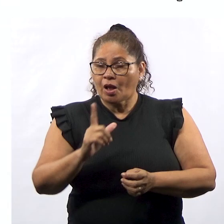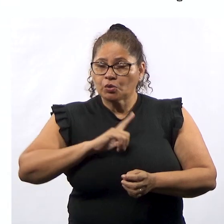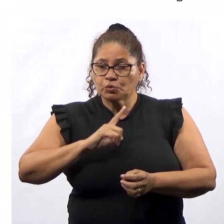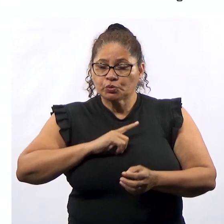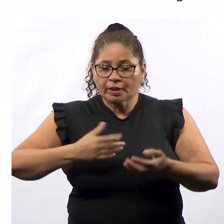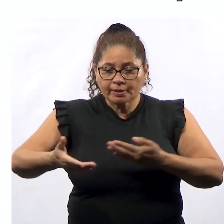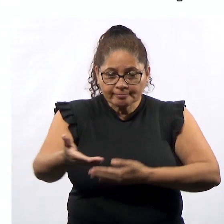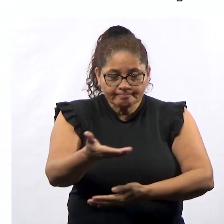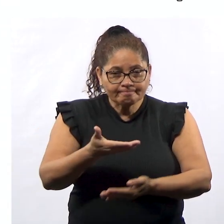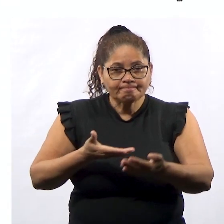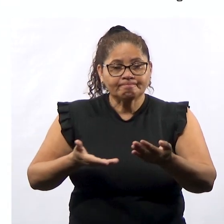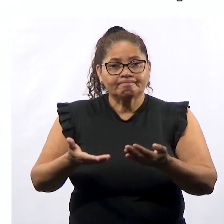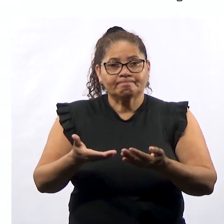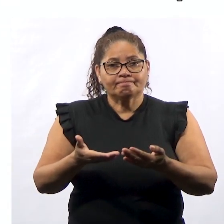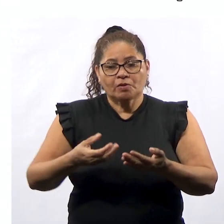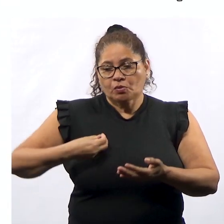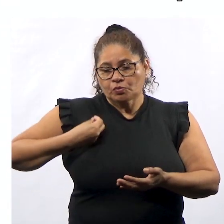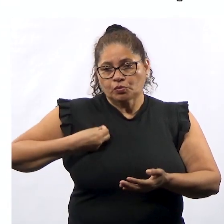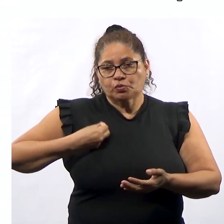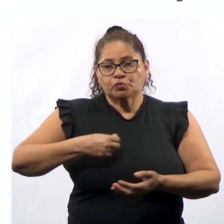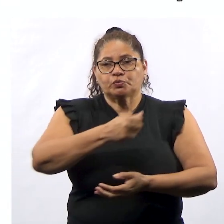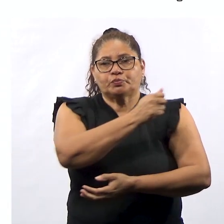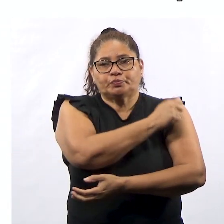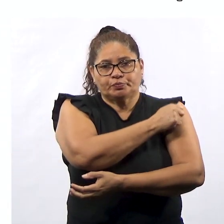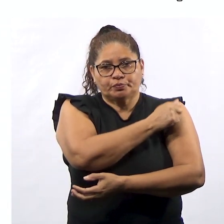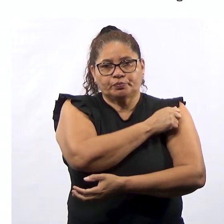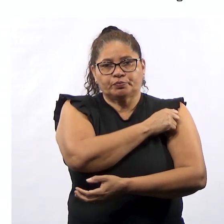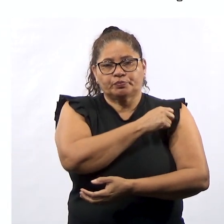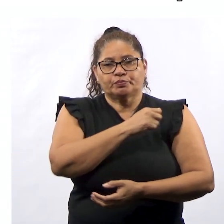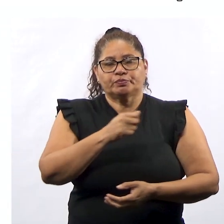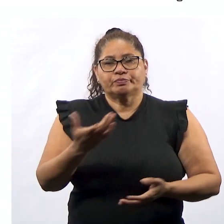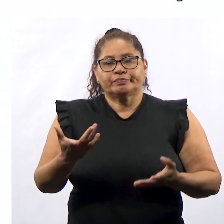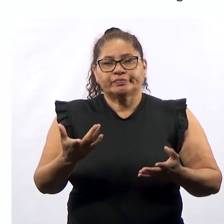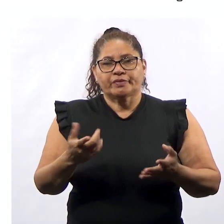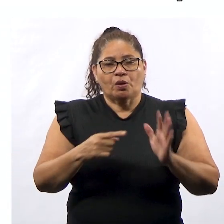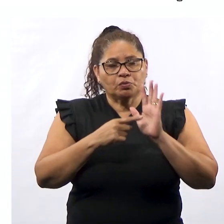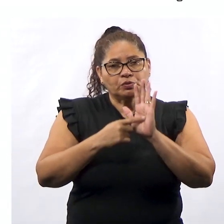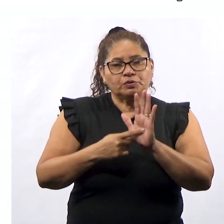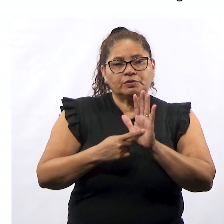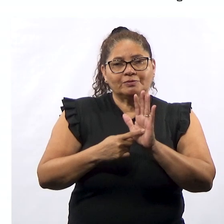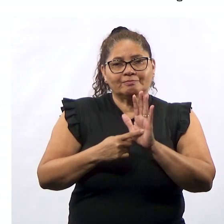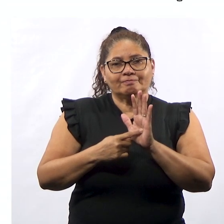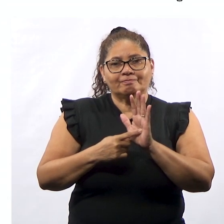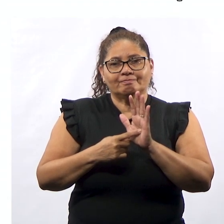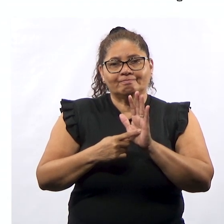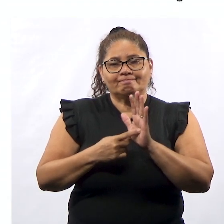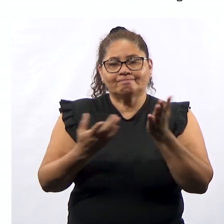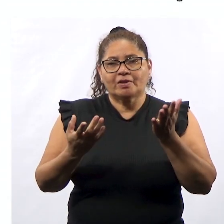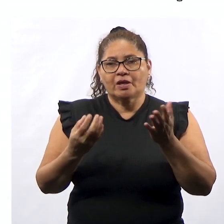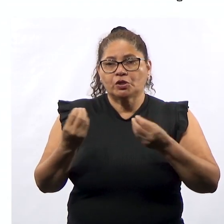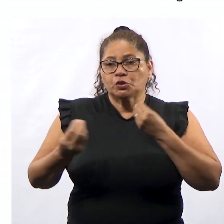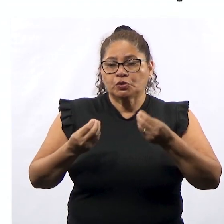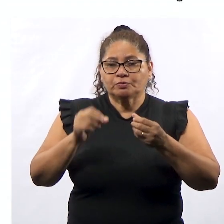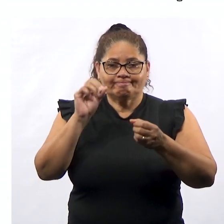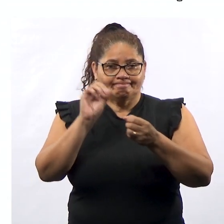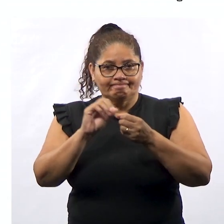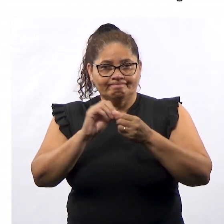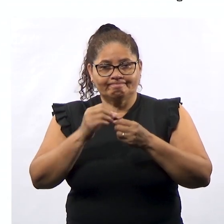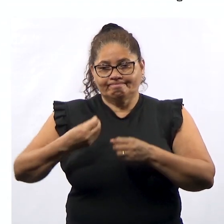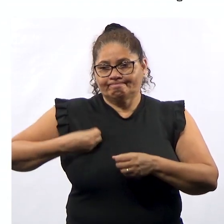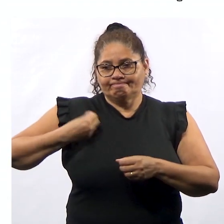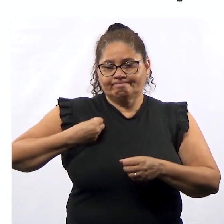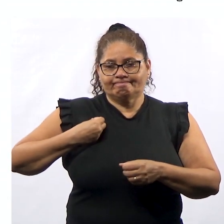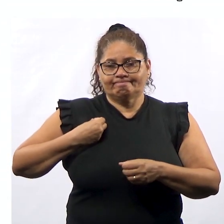nenhuma relação com a vida desses alunos e que não expressa nenhuma identificação com a vida